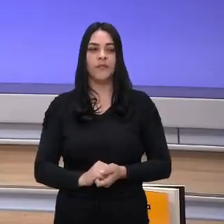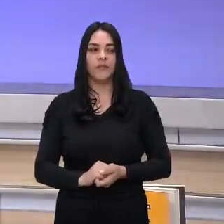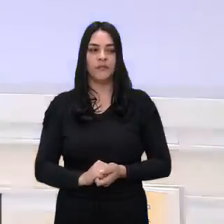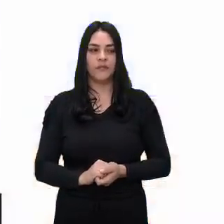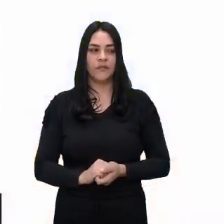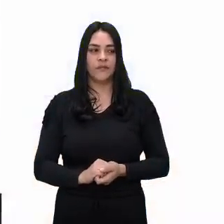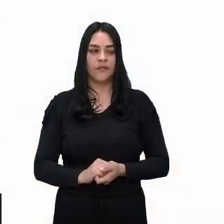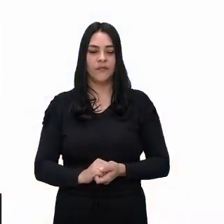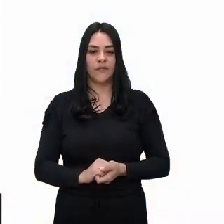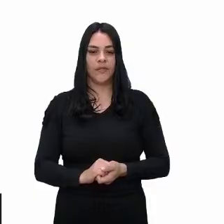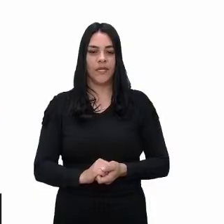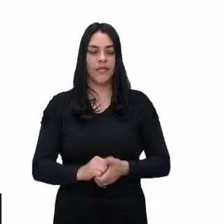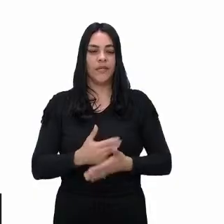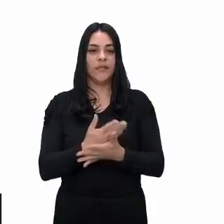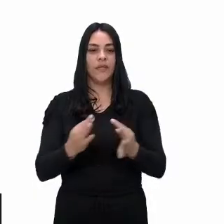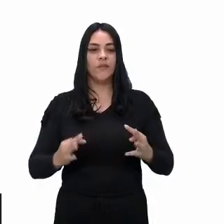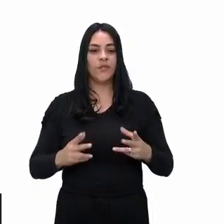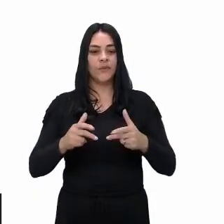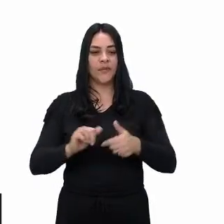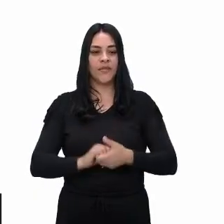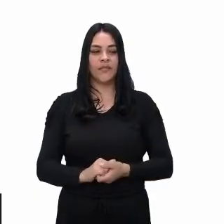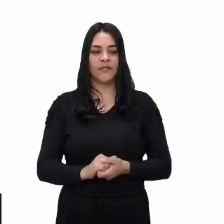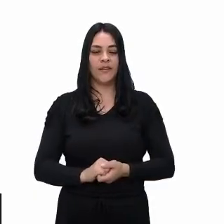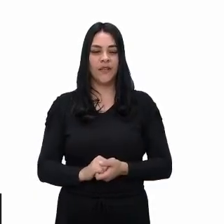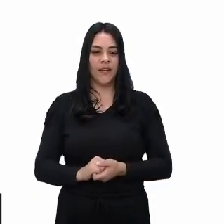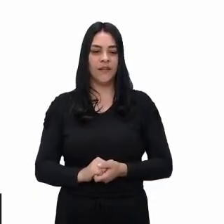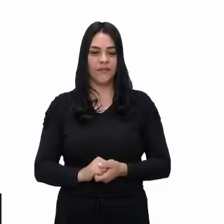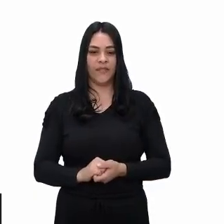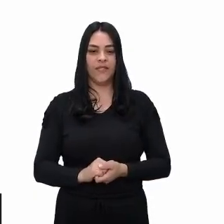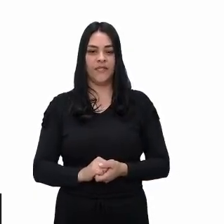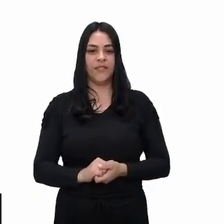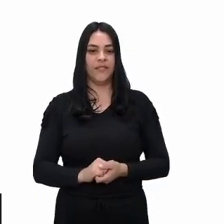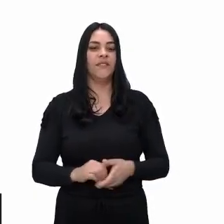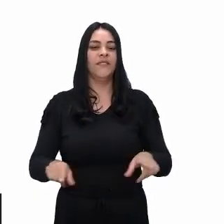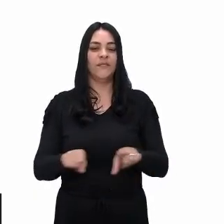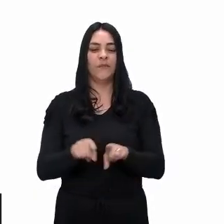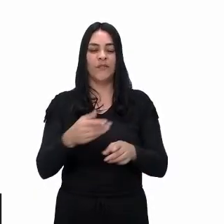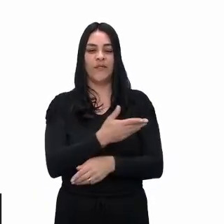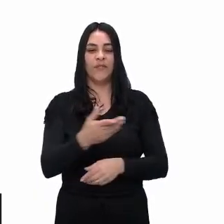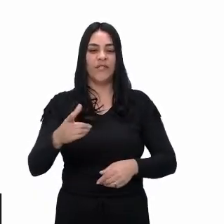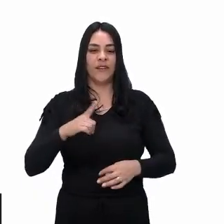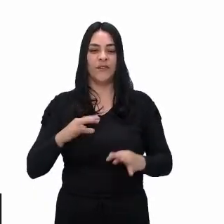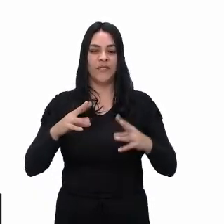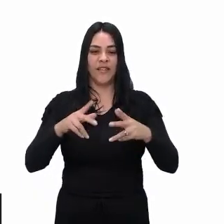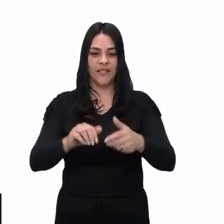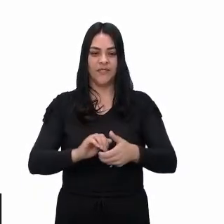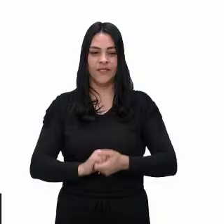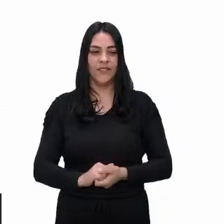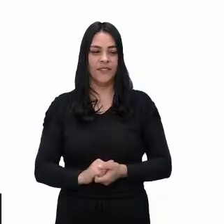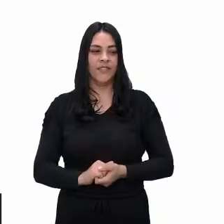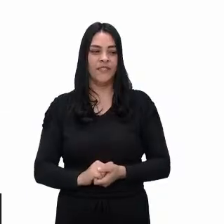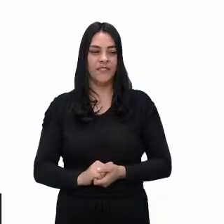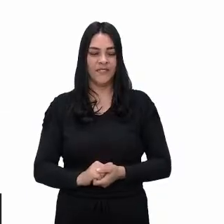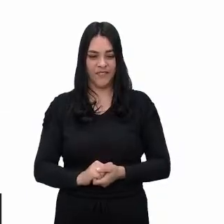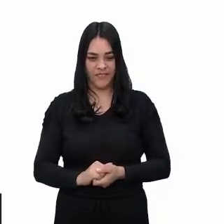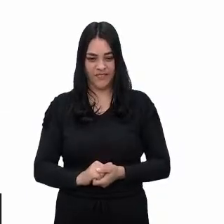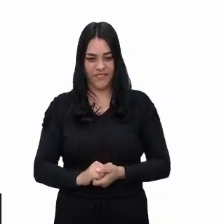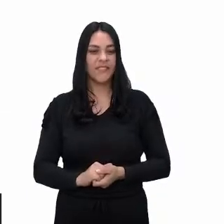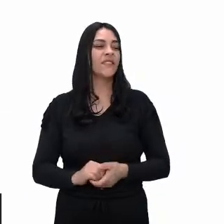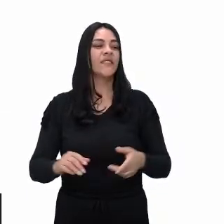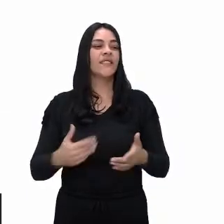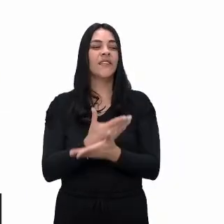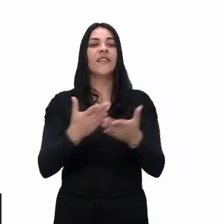Aqui nós temos um pouquinho da formação Lixo Zero. Em 2023, nós fizemos a primeira formação Lixo Zero da Baixada Santista.